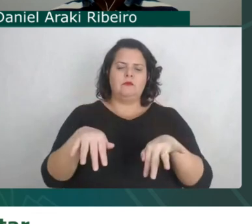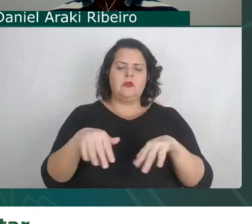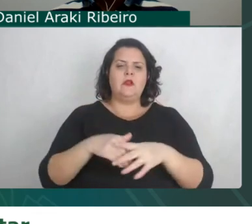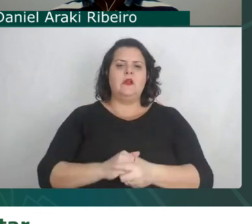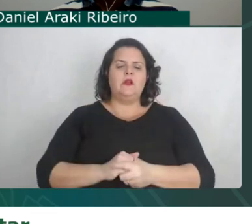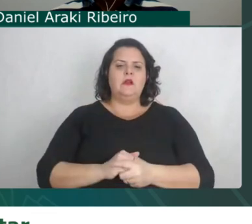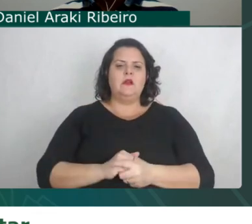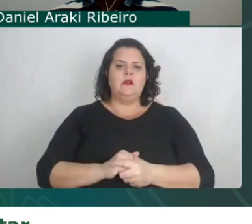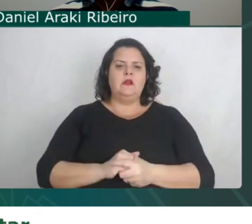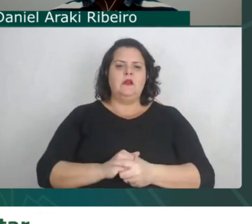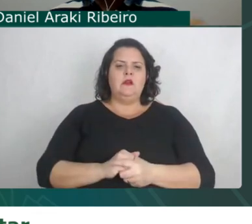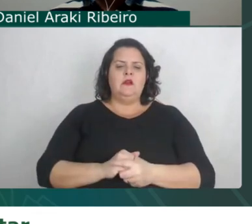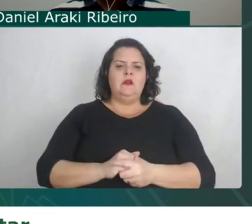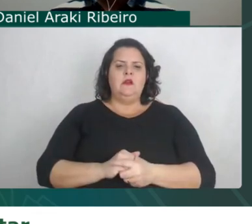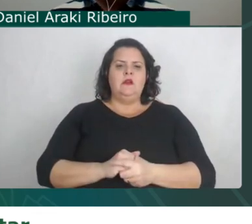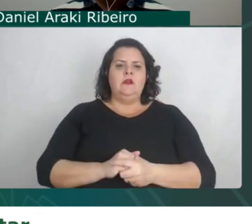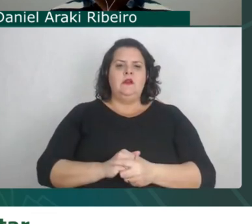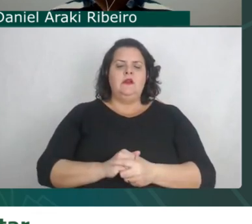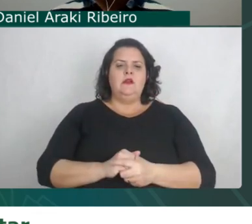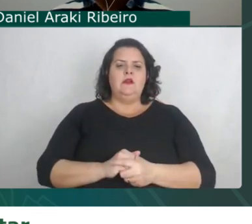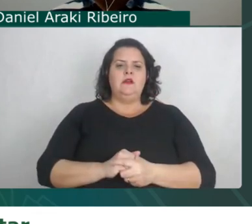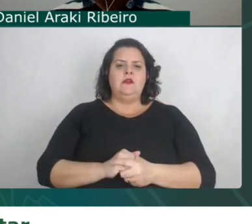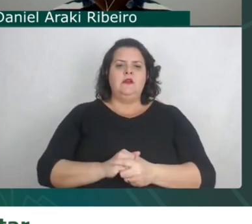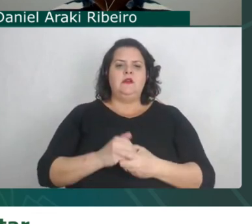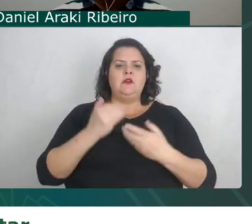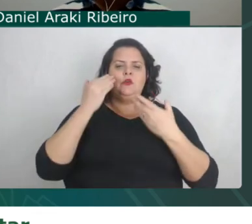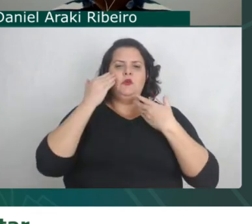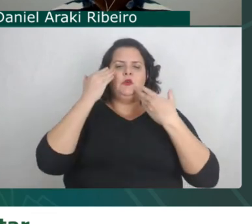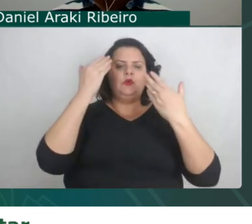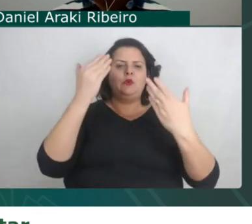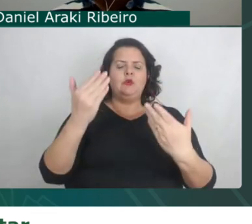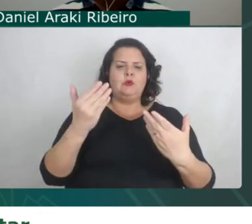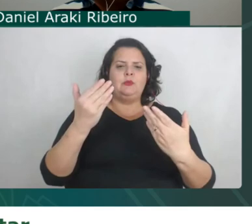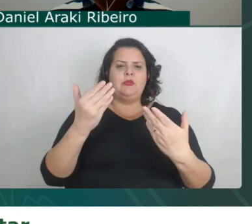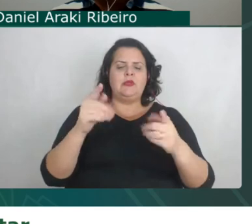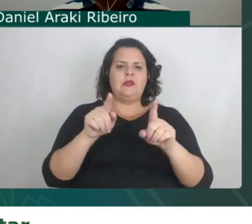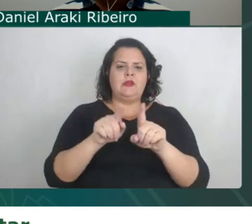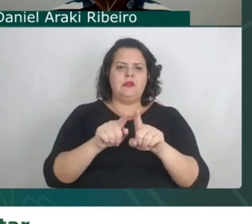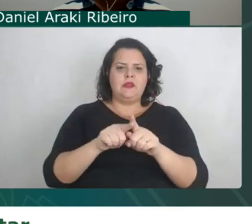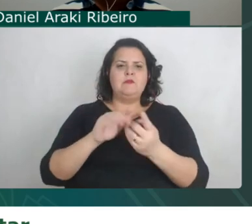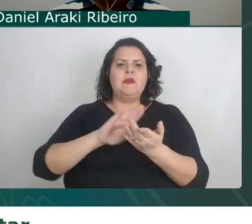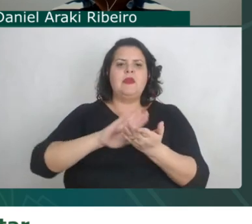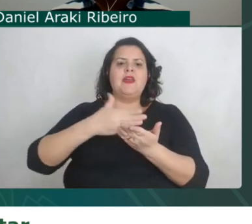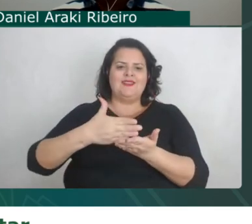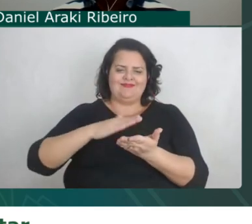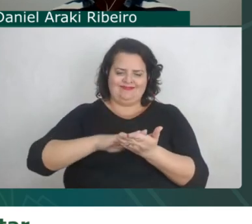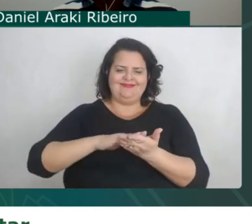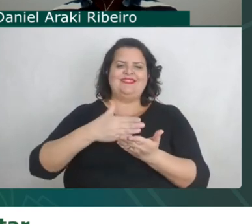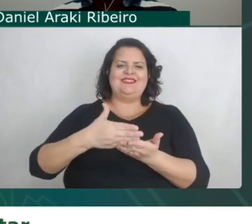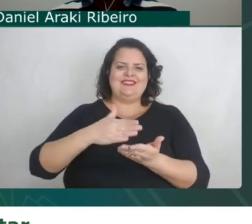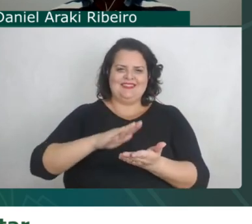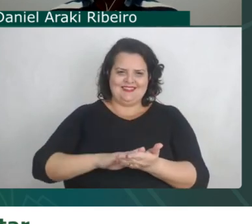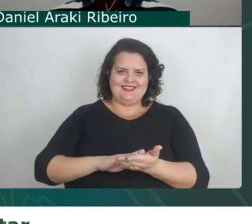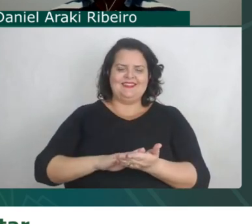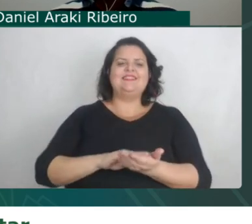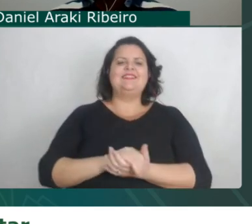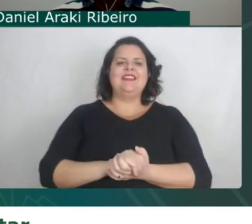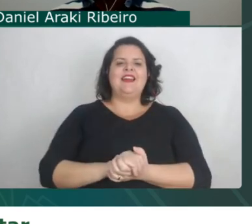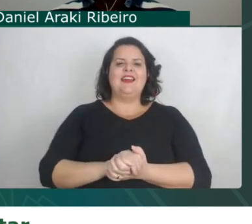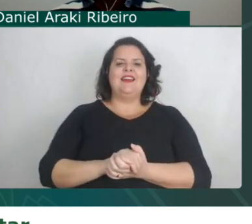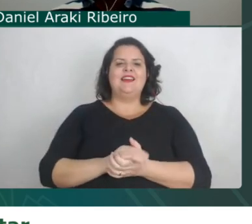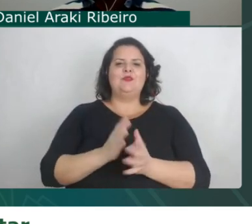se encerra a nossa sessão. E eu agradeço também nossa intérprete, ali, que trabalhou